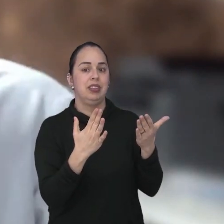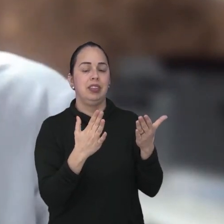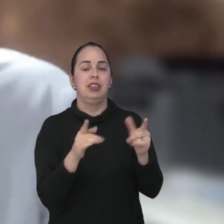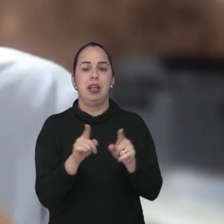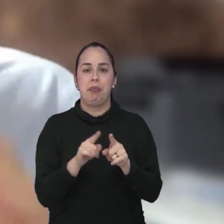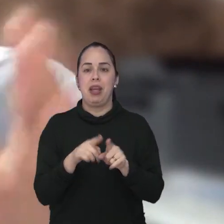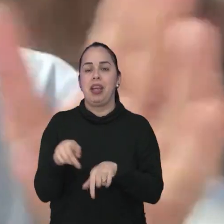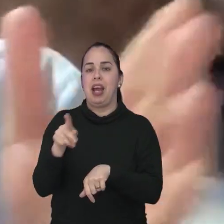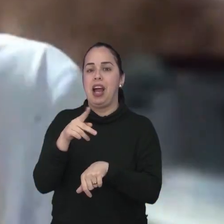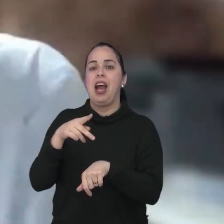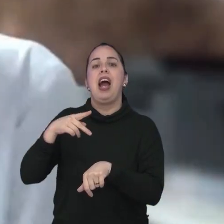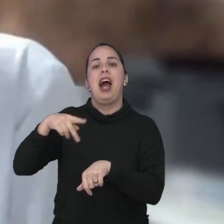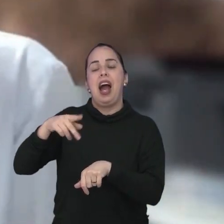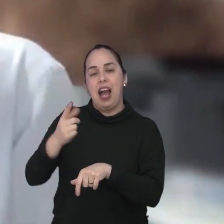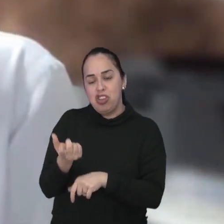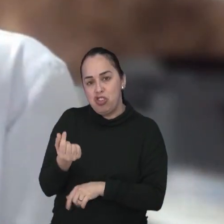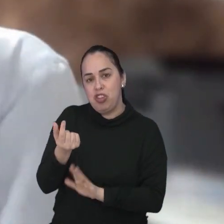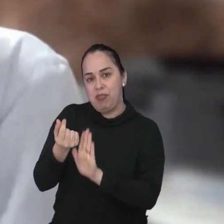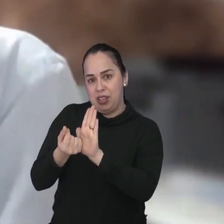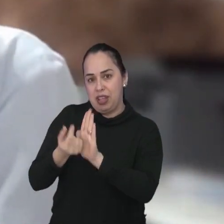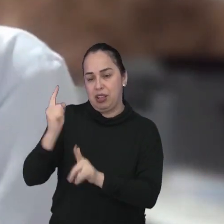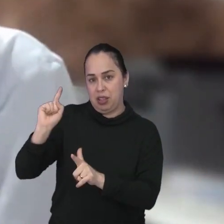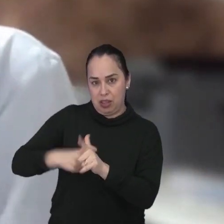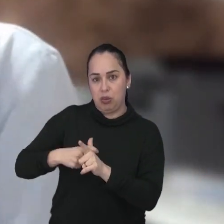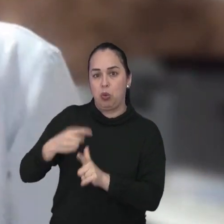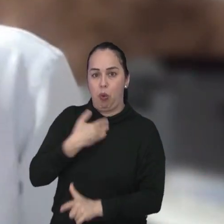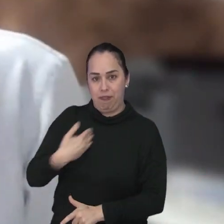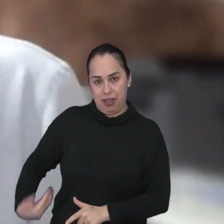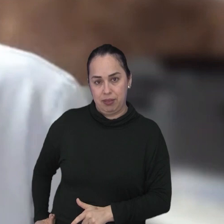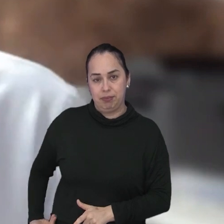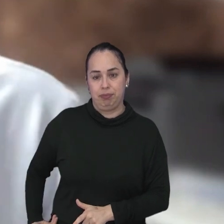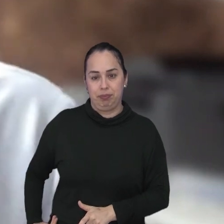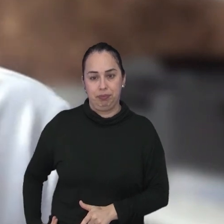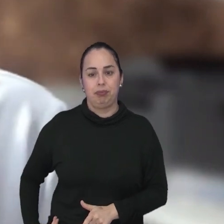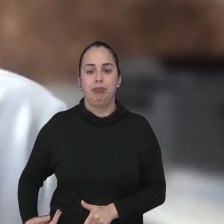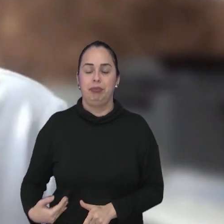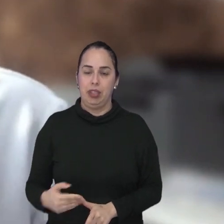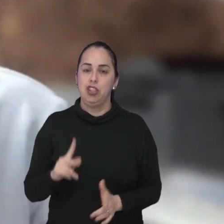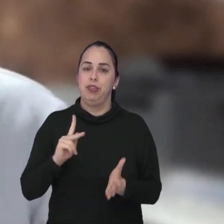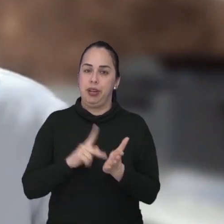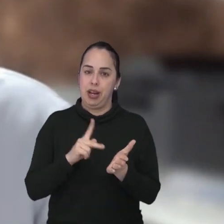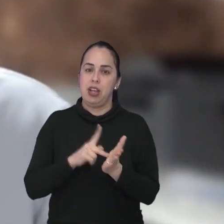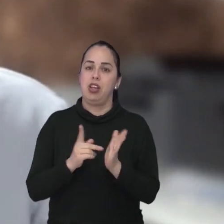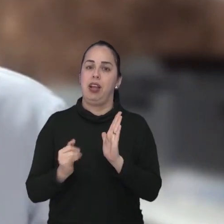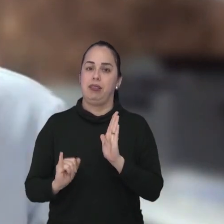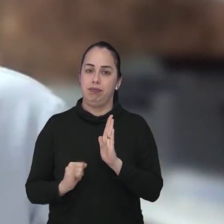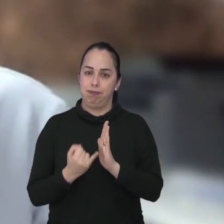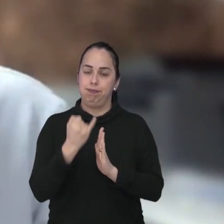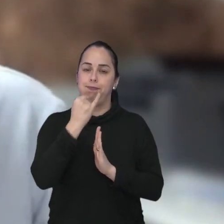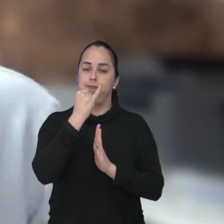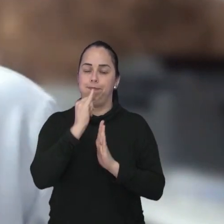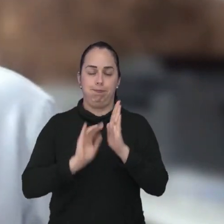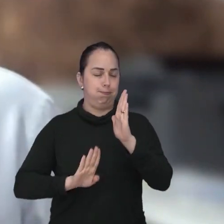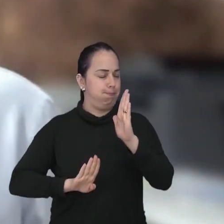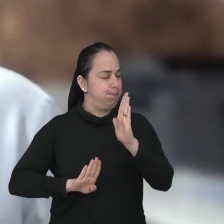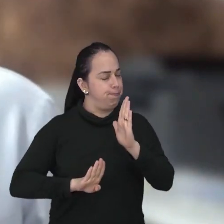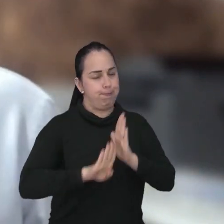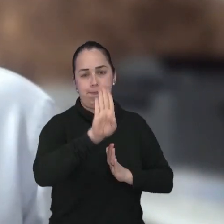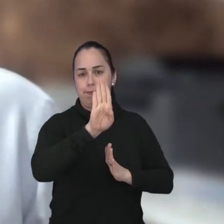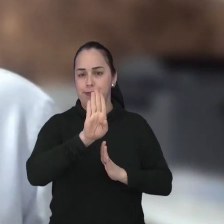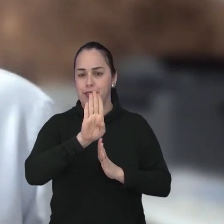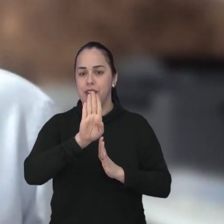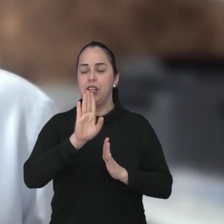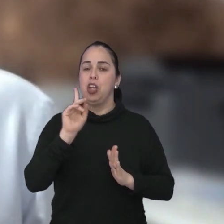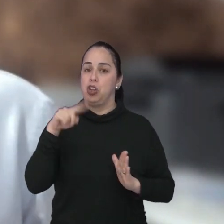dívida externa / pública, porque a boa parte da dívida externa era a dívida pública. E aí realmente a inflação subiu